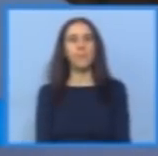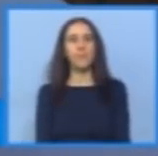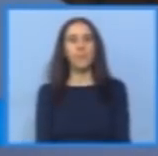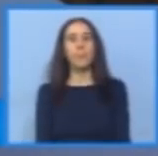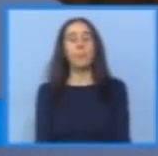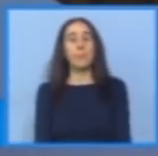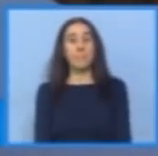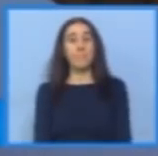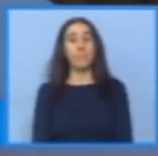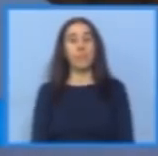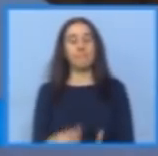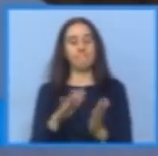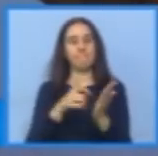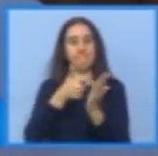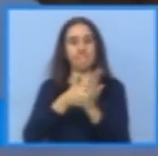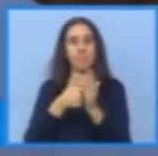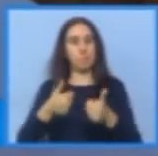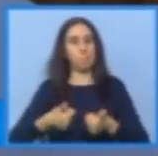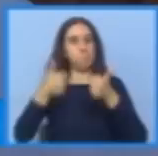A Sagrada Escritura, a Bíblia,